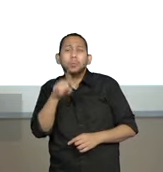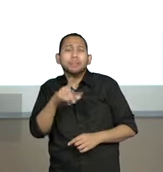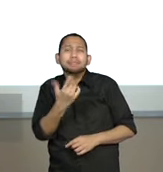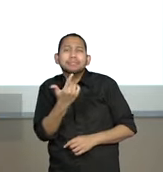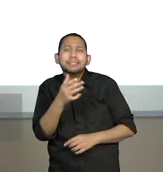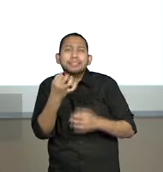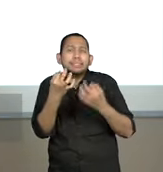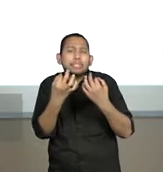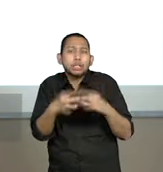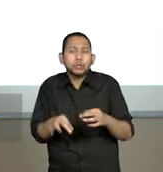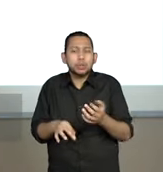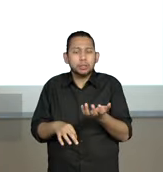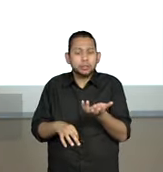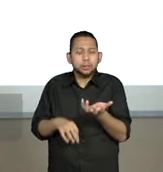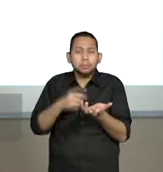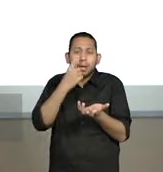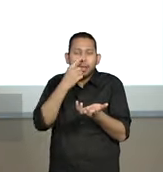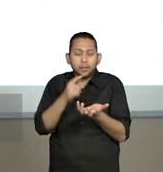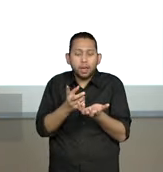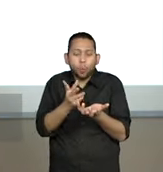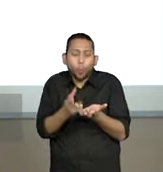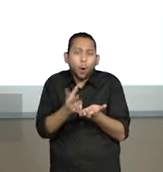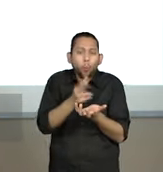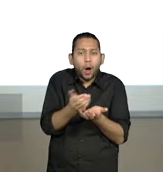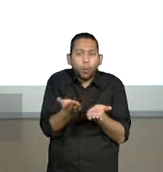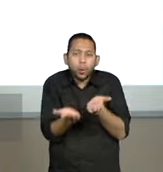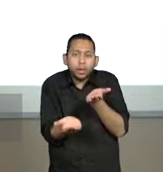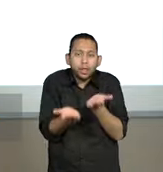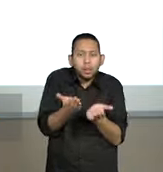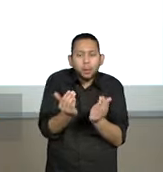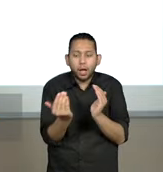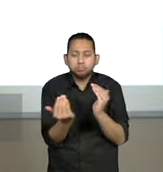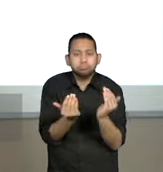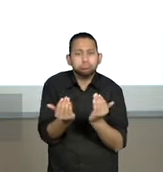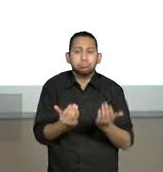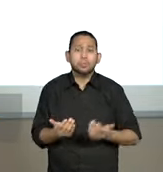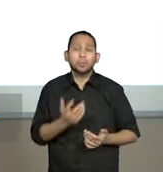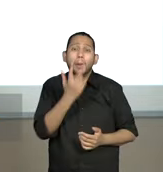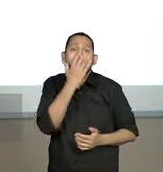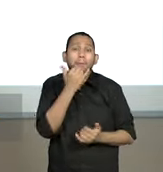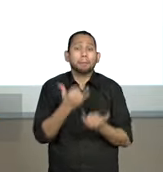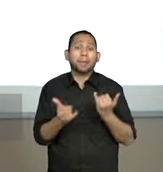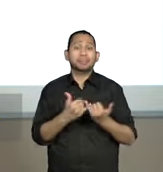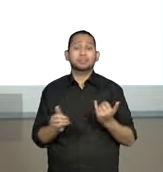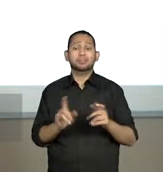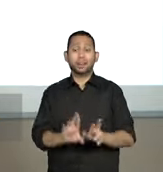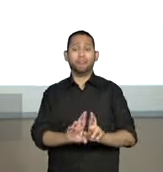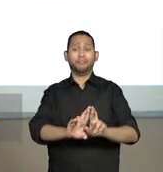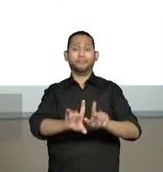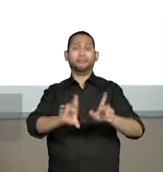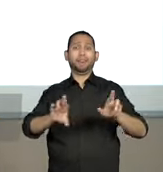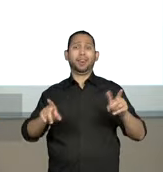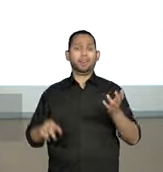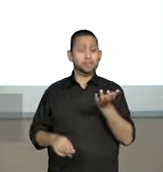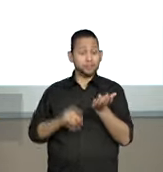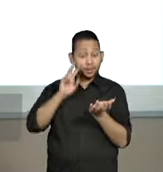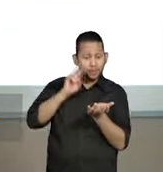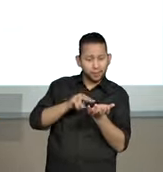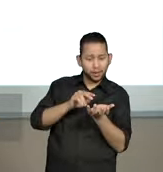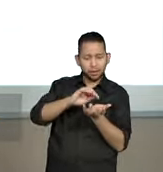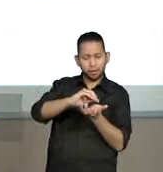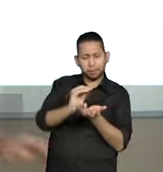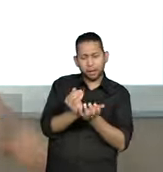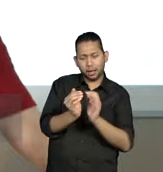não preserva uma simetria, ele não é parecido de todos os lados dele.